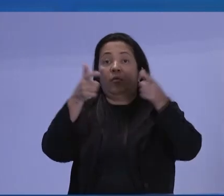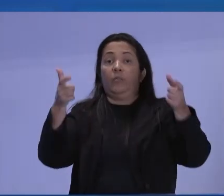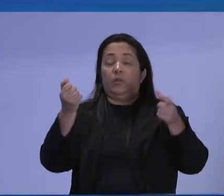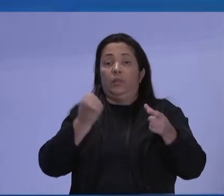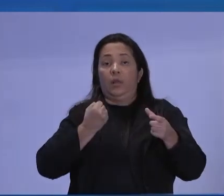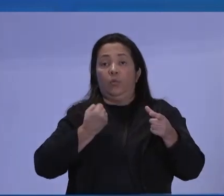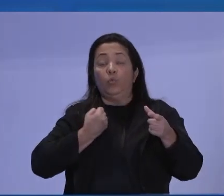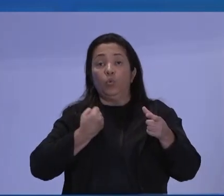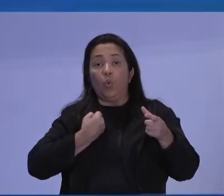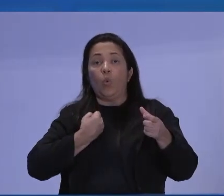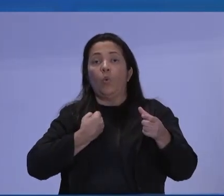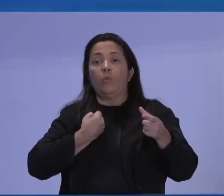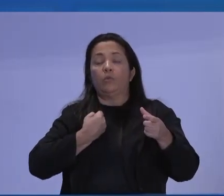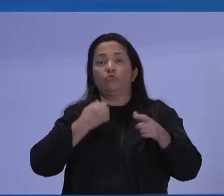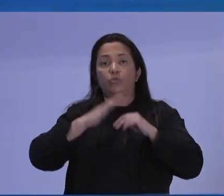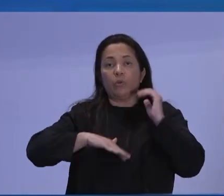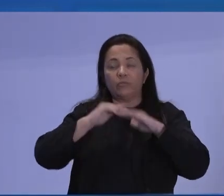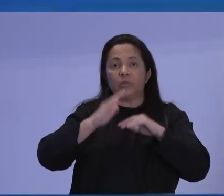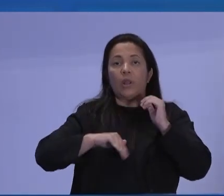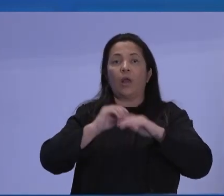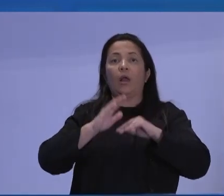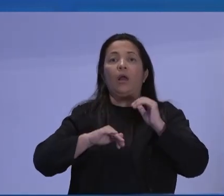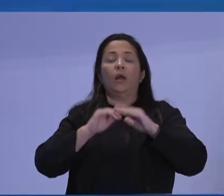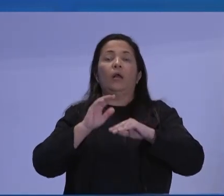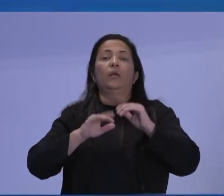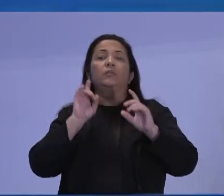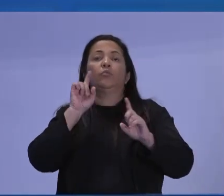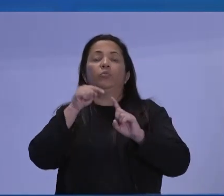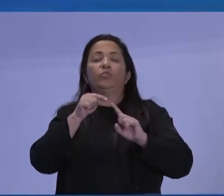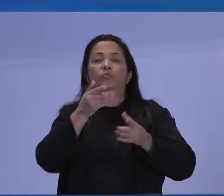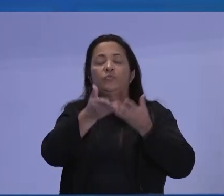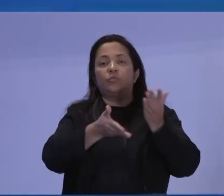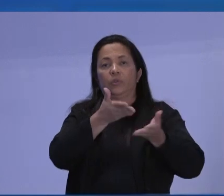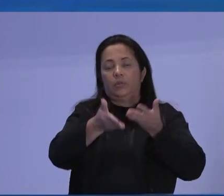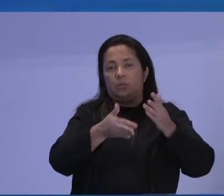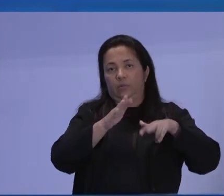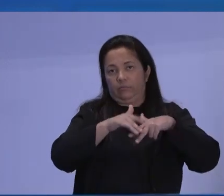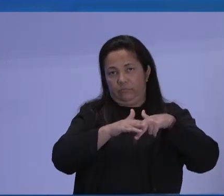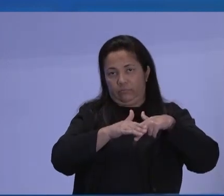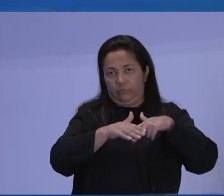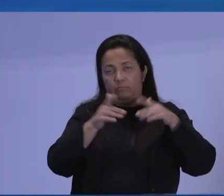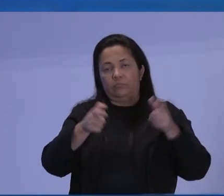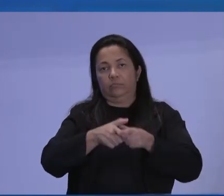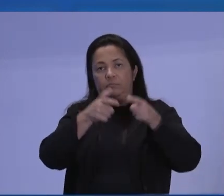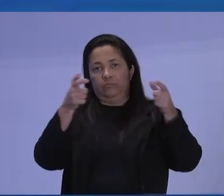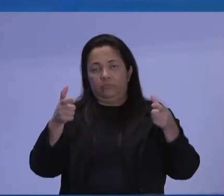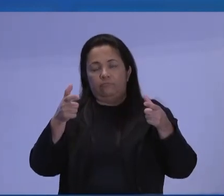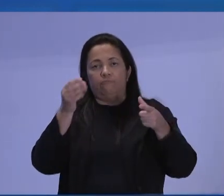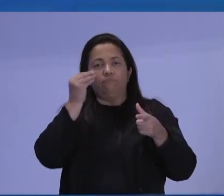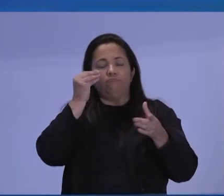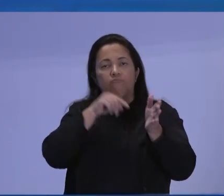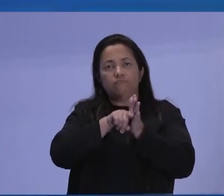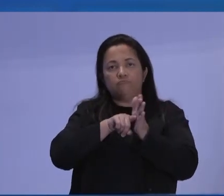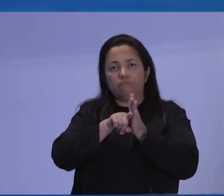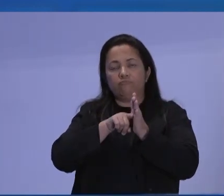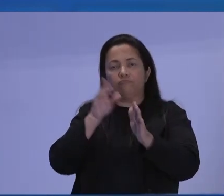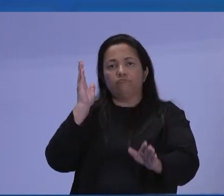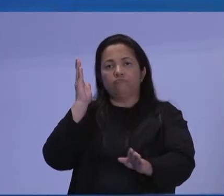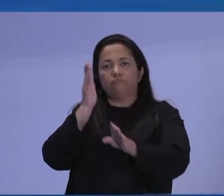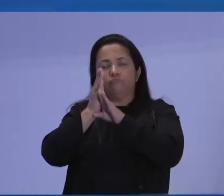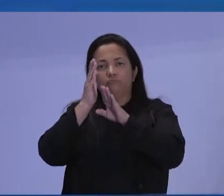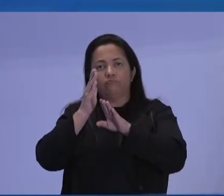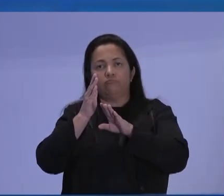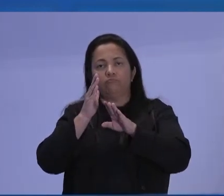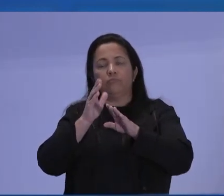nova métrica, né, a gente está melhor que alguns estados, ser sim o número de diagnósticos por pacientes avaliados